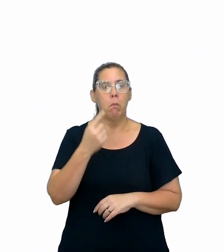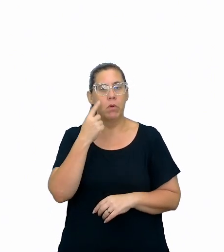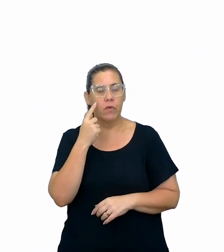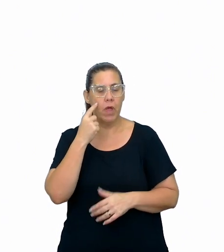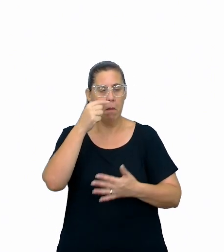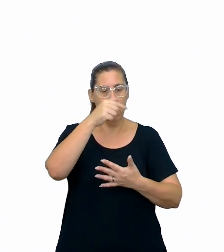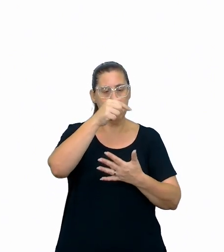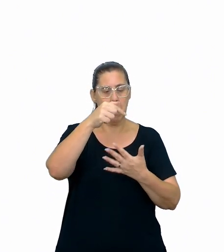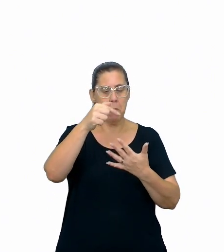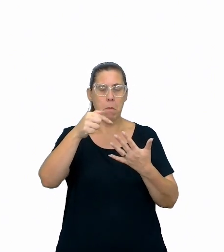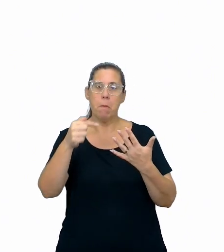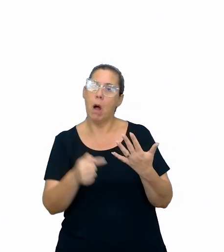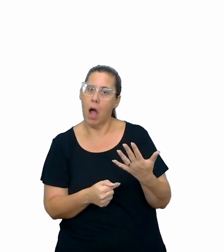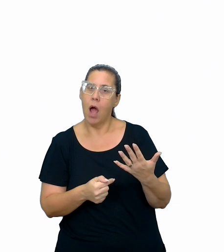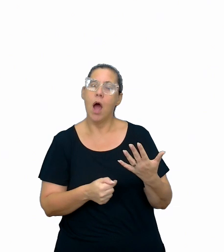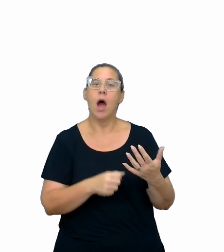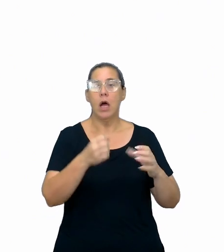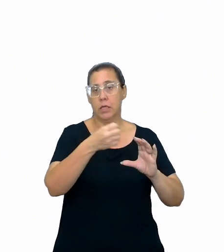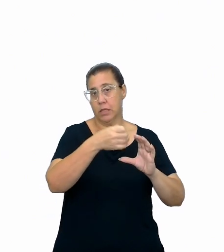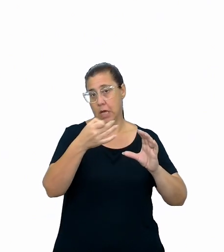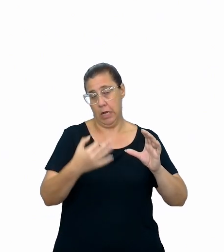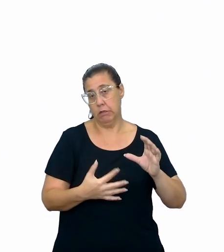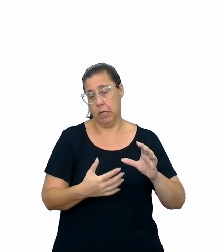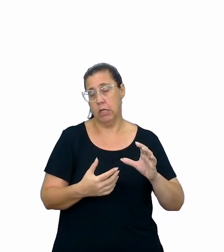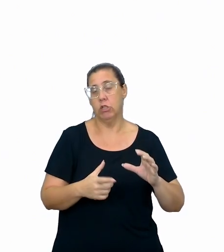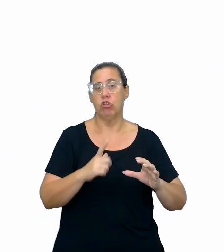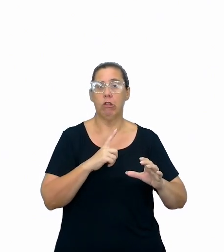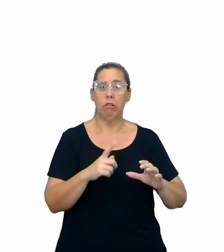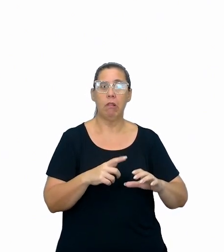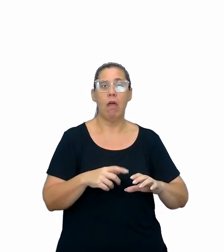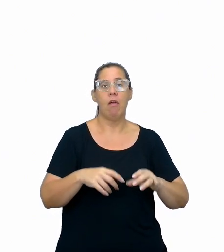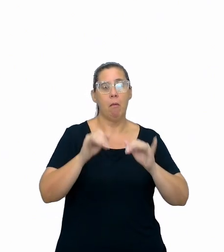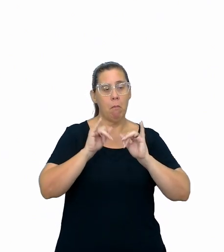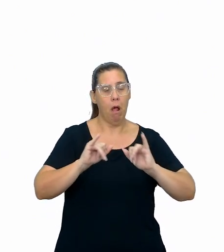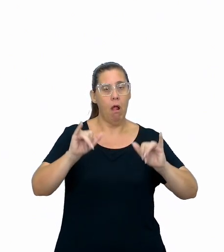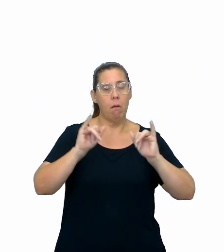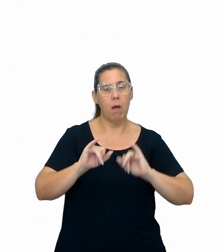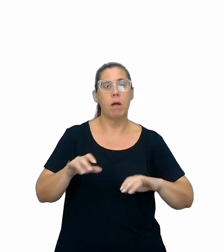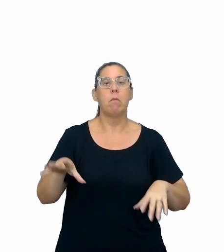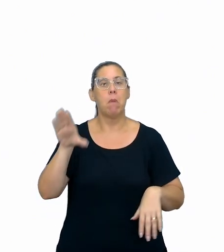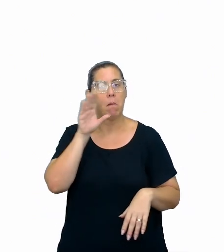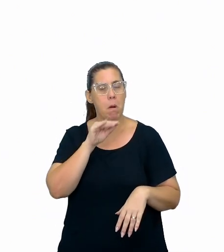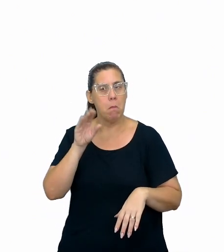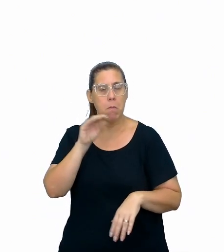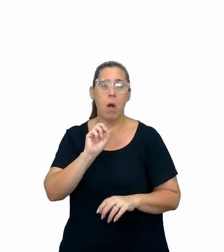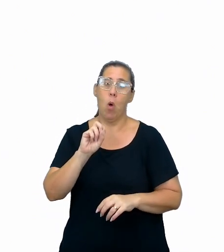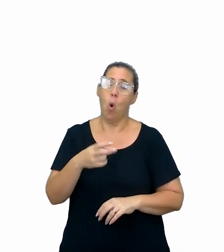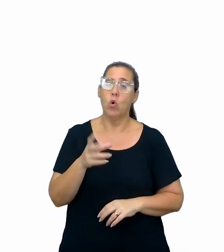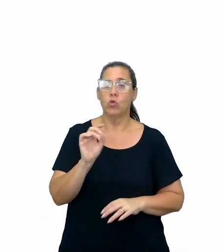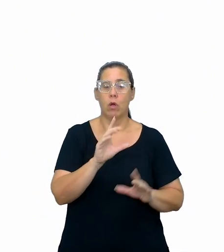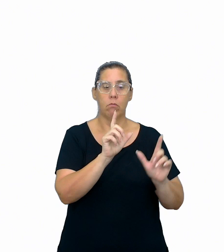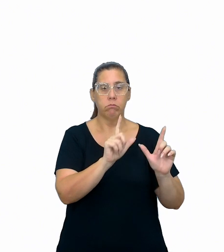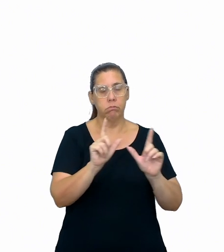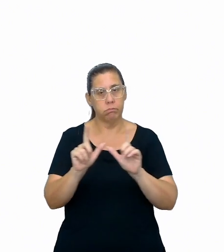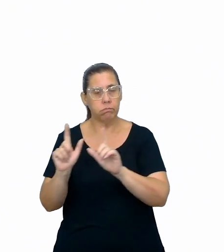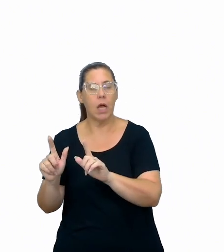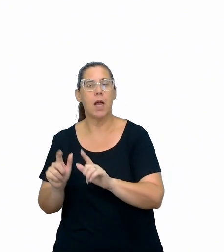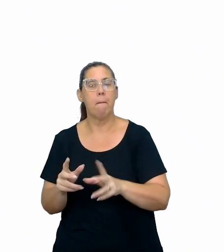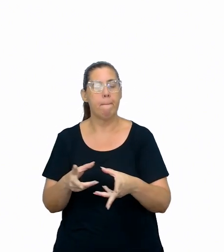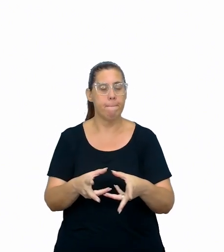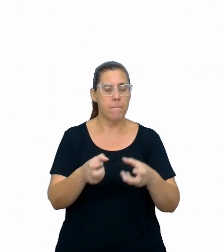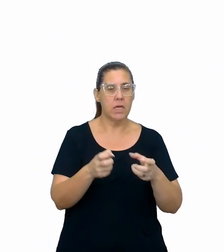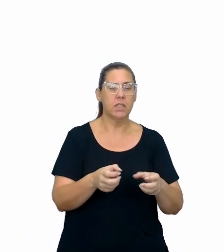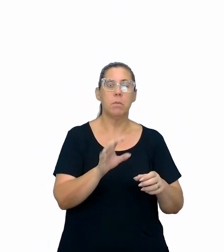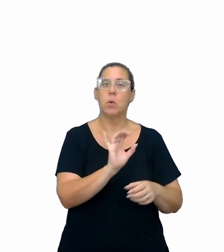elementos verbais e não verbais de uma campanha de conscientização, né? Percebendo aí o papel de cada um desses elementos. E